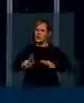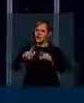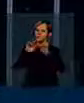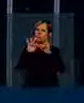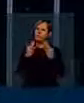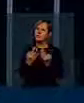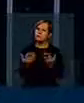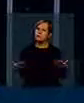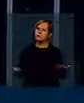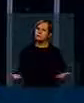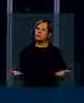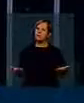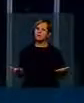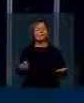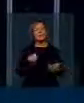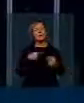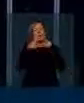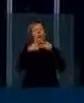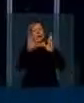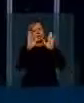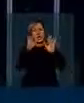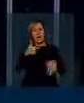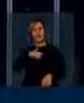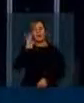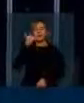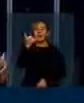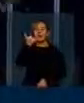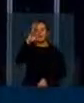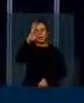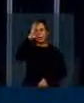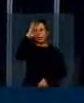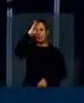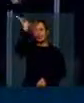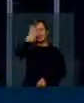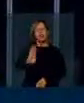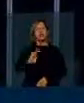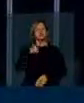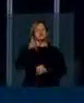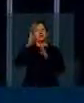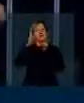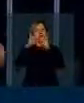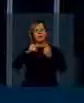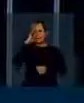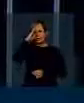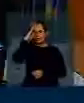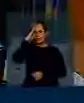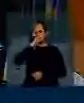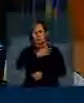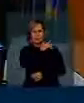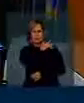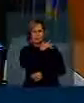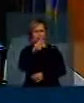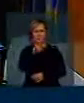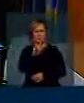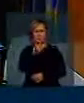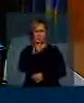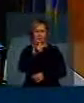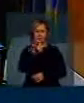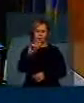essa denúncia em público, já liguei para o Exército Brasileiro, pedi ao Coronel Vilela, que é o assessor parlamentar, que é